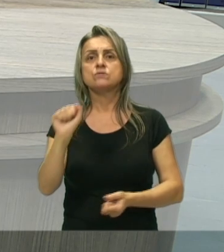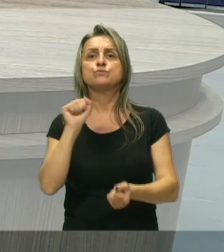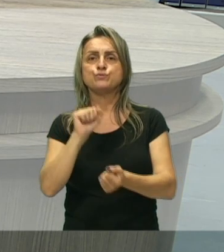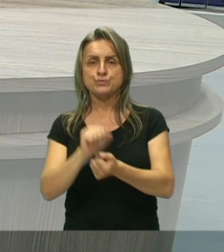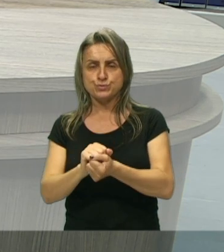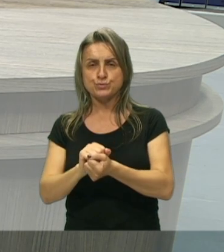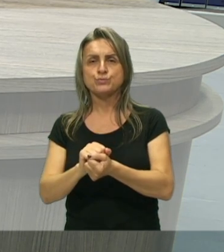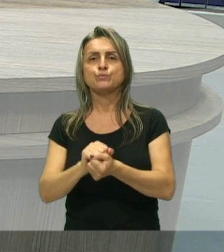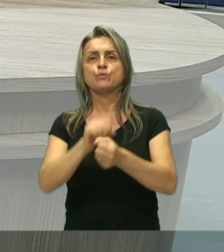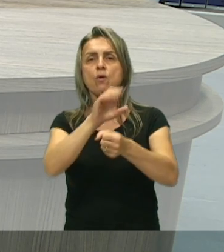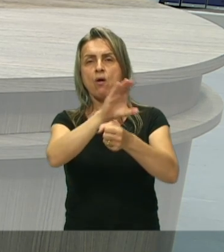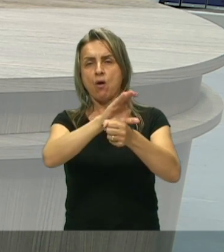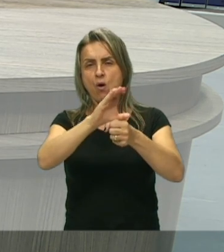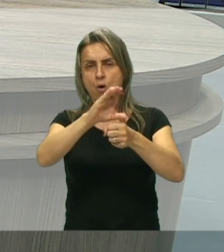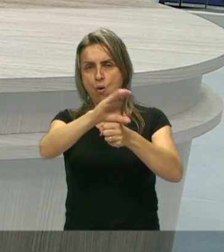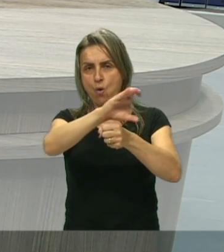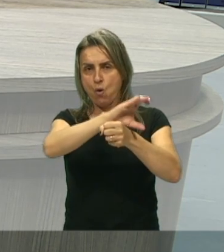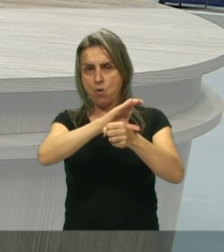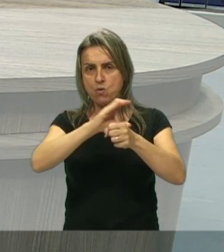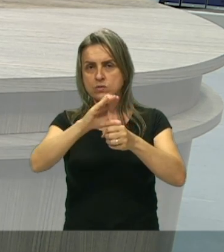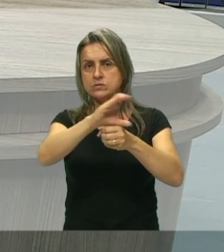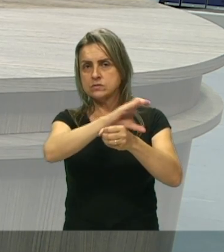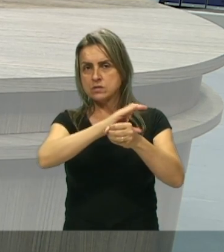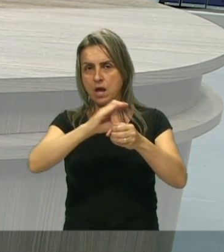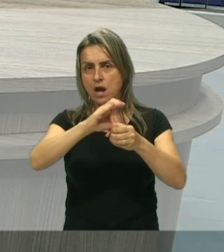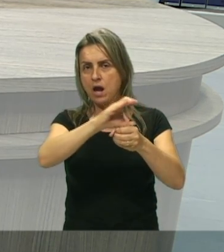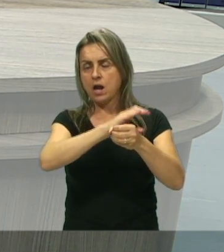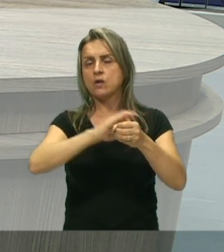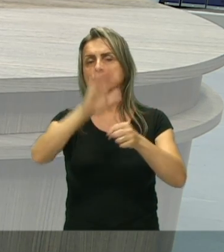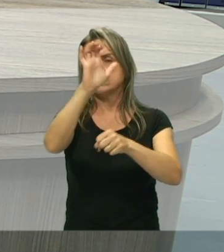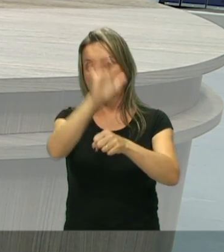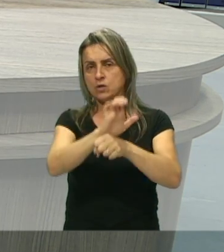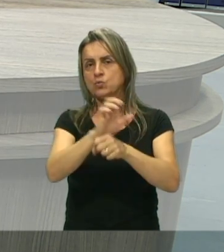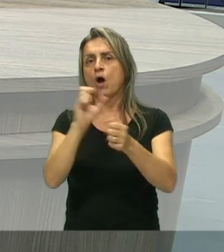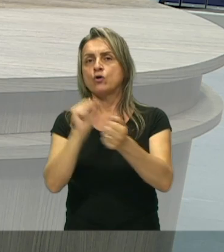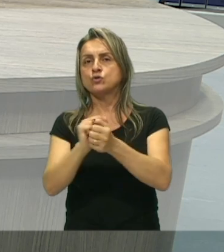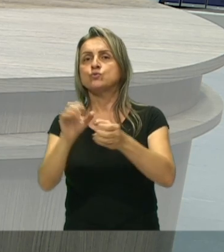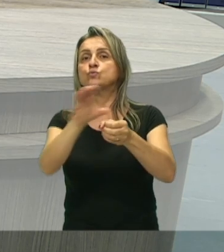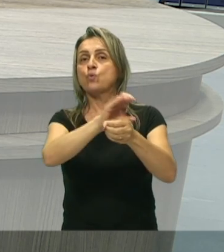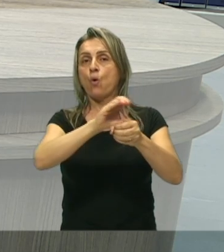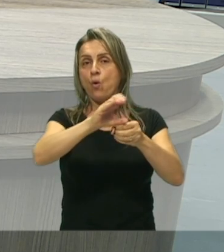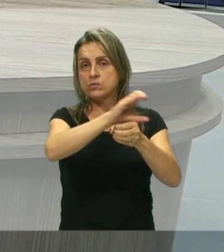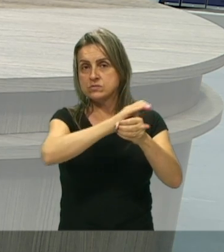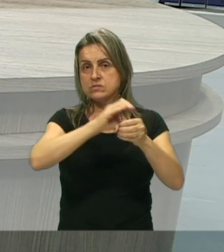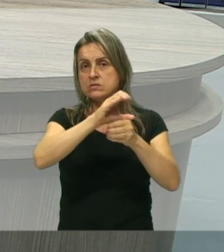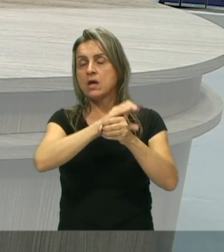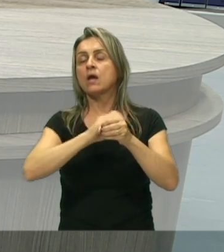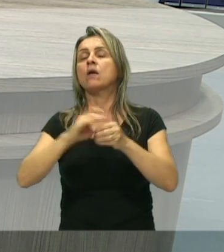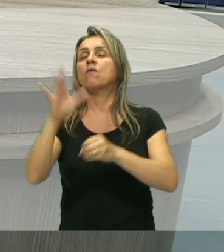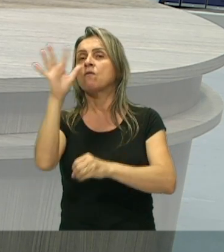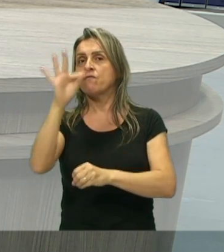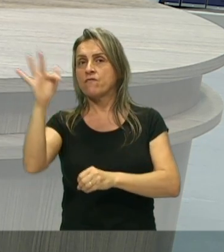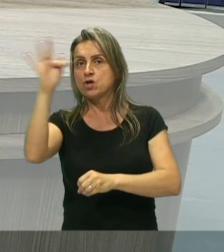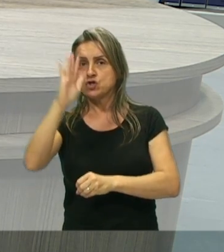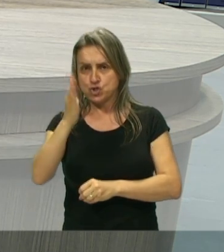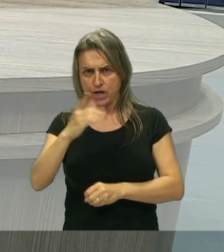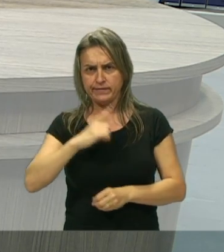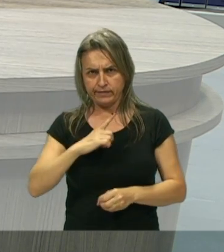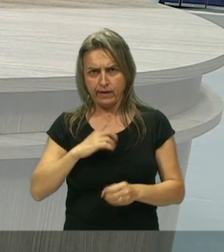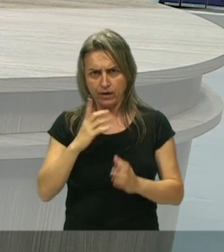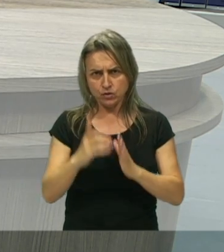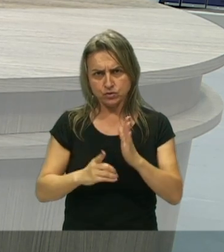o Conselho Estadual, junto com o Conselho Nacional, já tem alguma diretriz para que se leve para